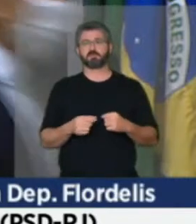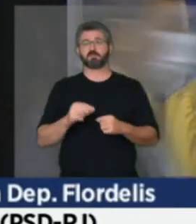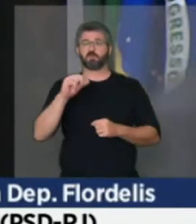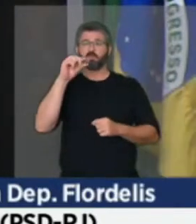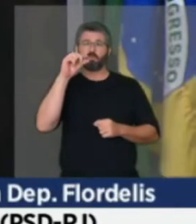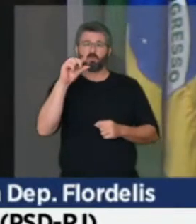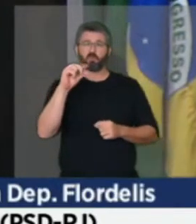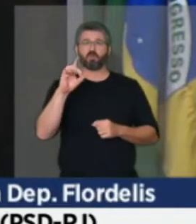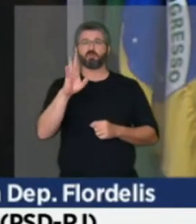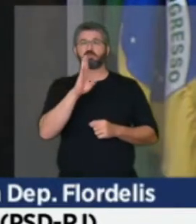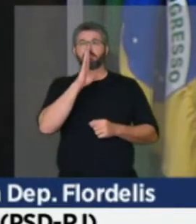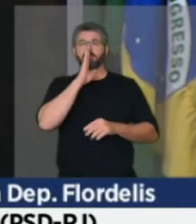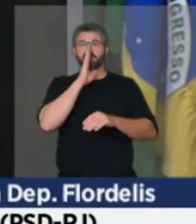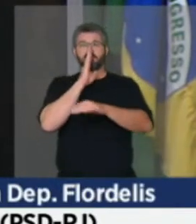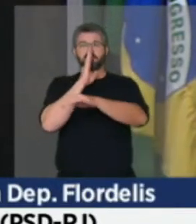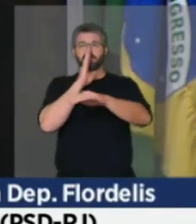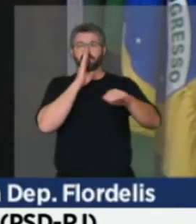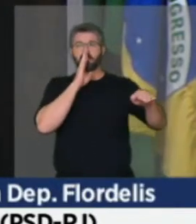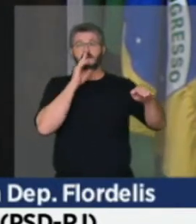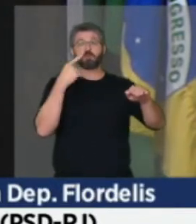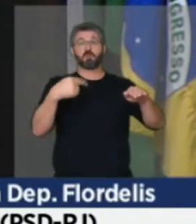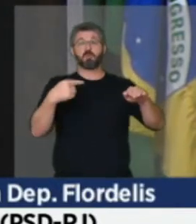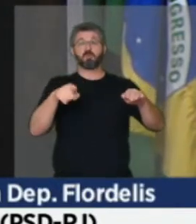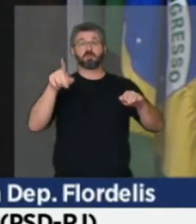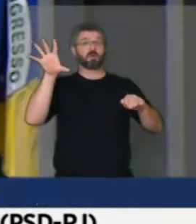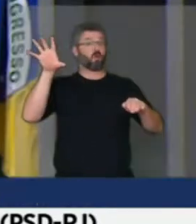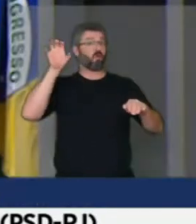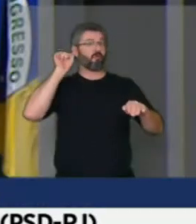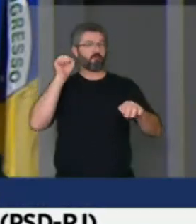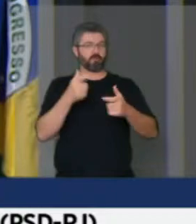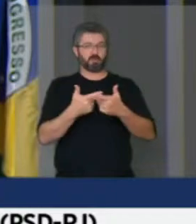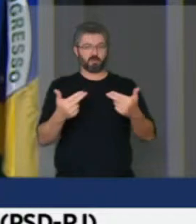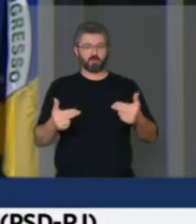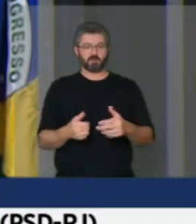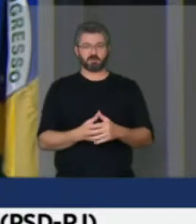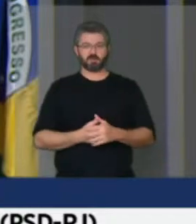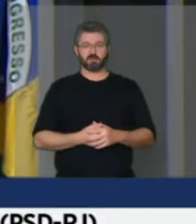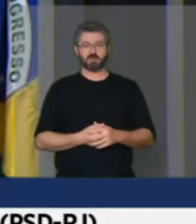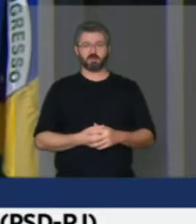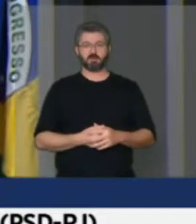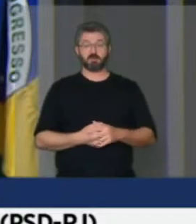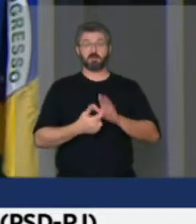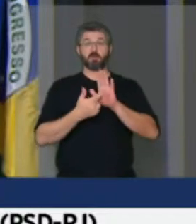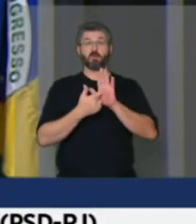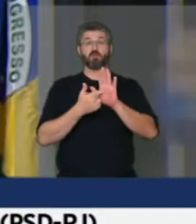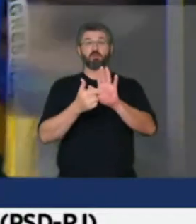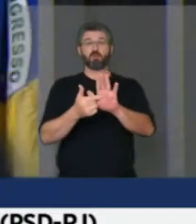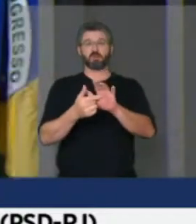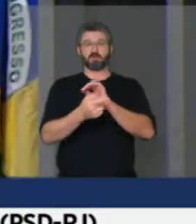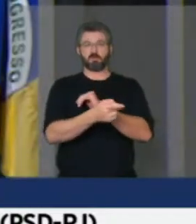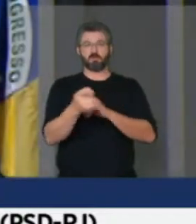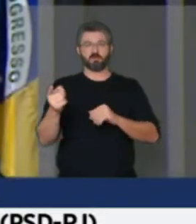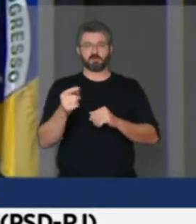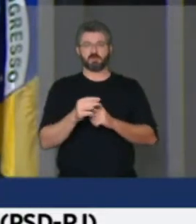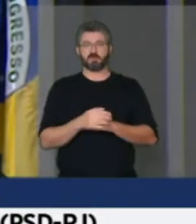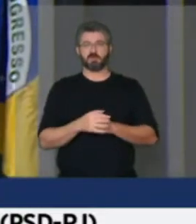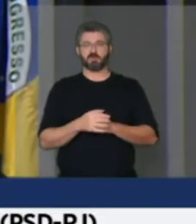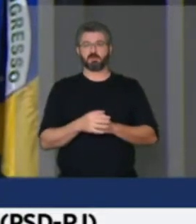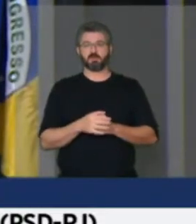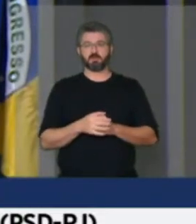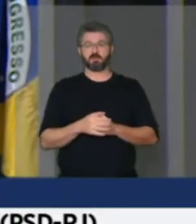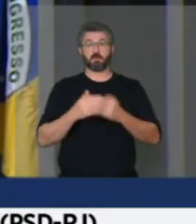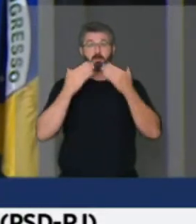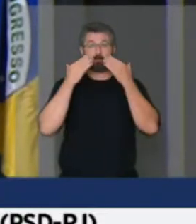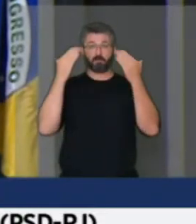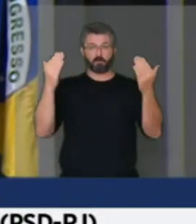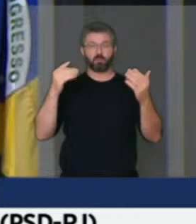pouquinho do silêncio, porque os senhores precisam ouvir uma coisa. Eu quero mostrar algo às senhoras e às senhoras, que é público,